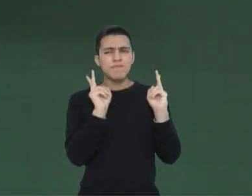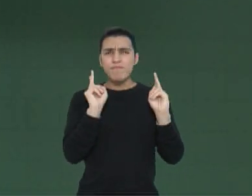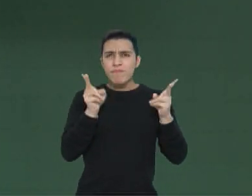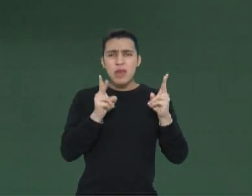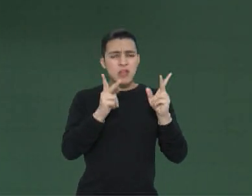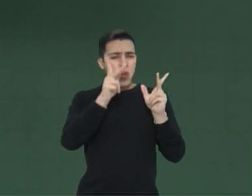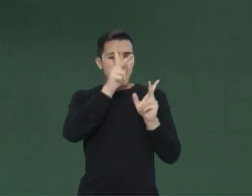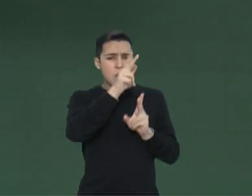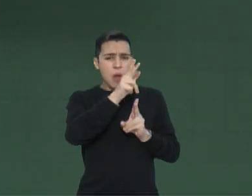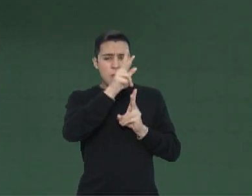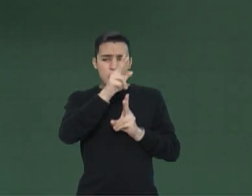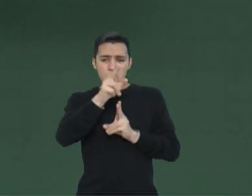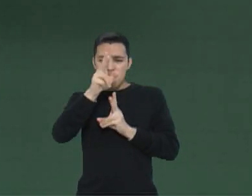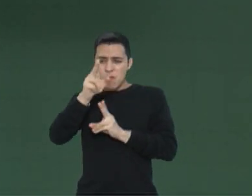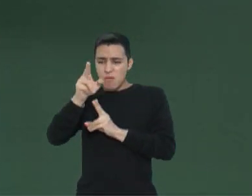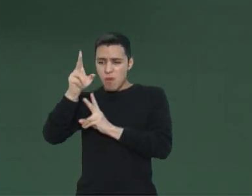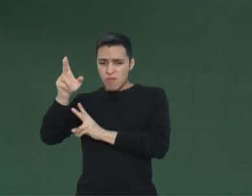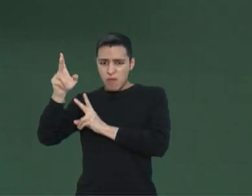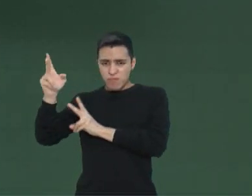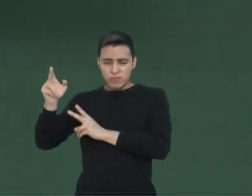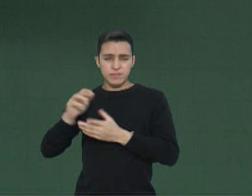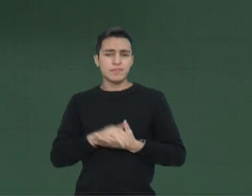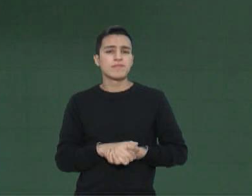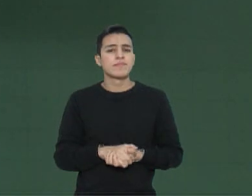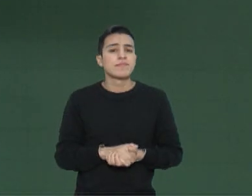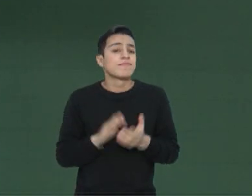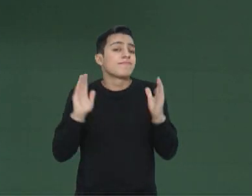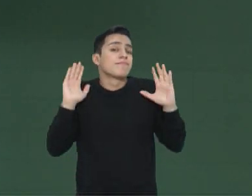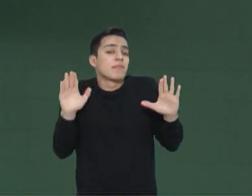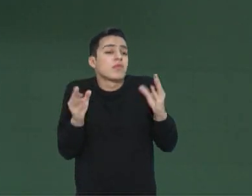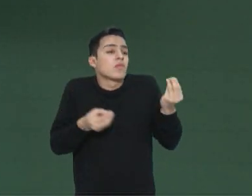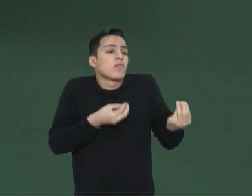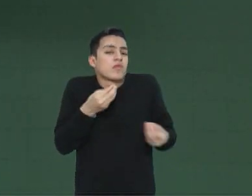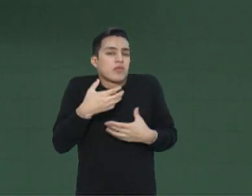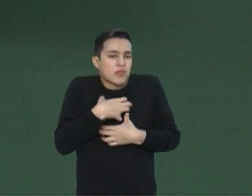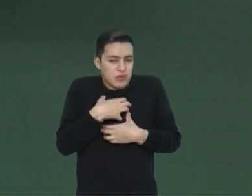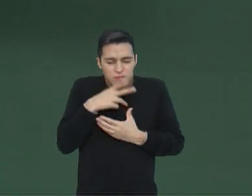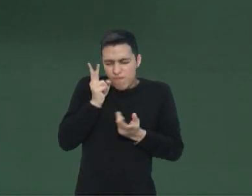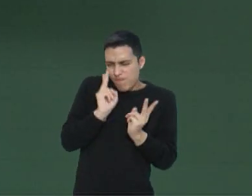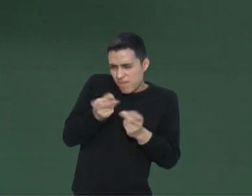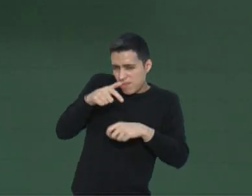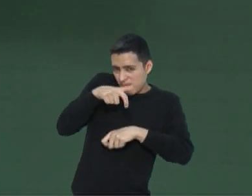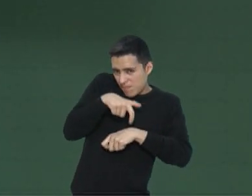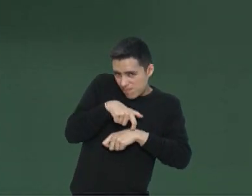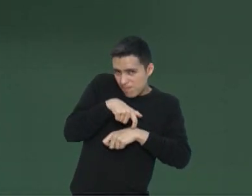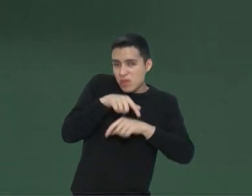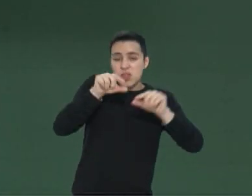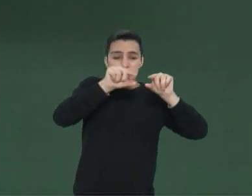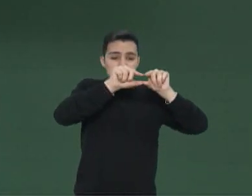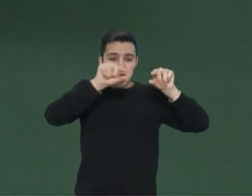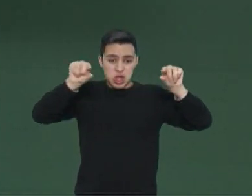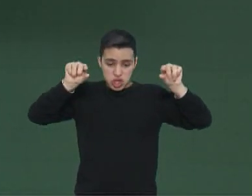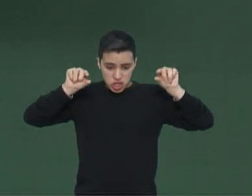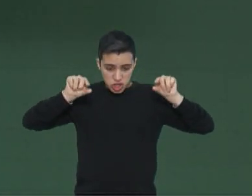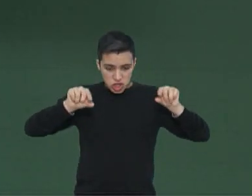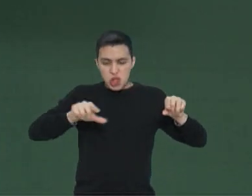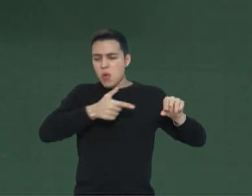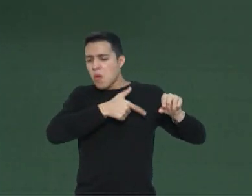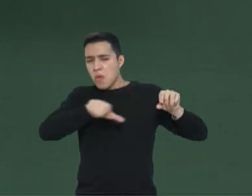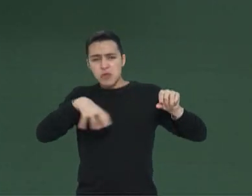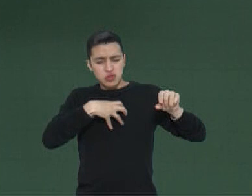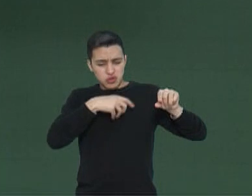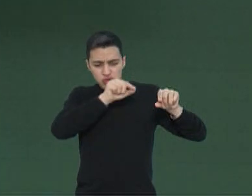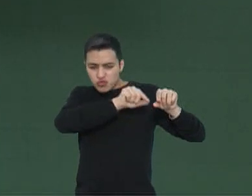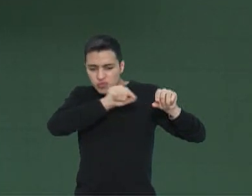sons que o primeiro grupo fez lá no primeiro compasso, só que ele repete ao mesmo tempo em que o primeiro grupo já está realizando o segundo